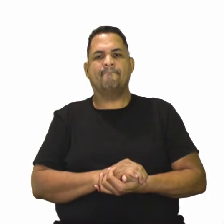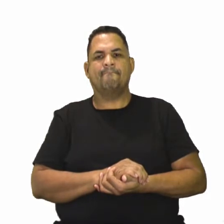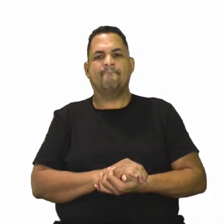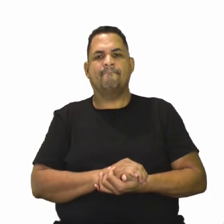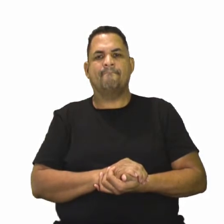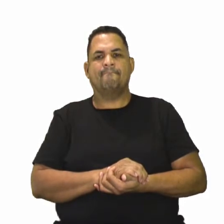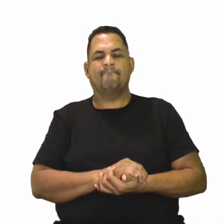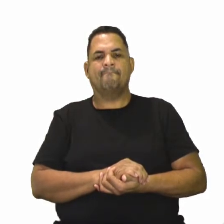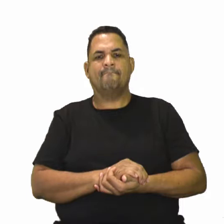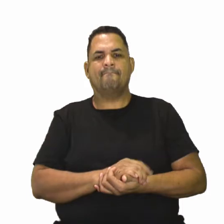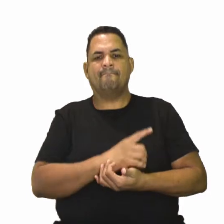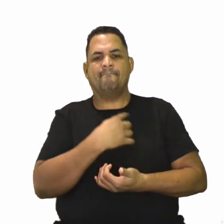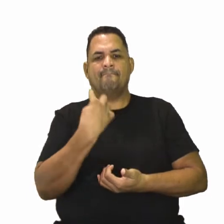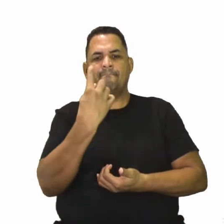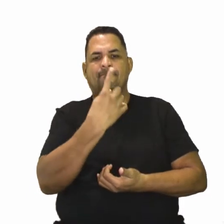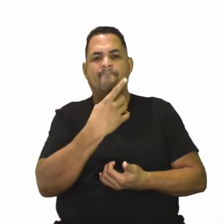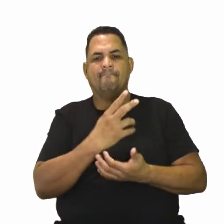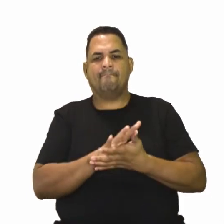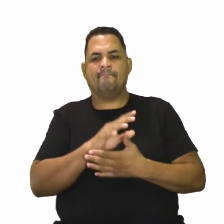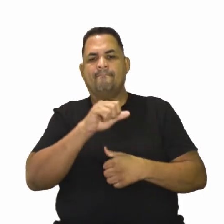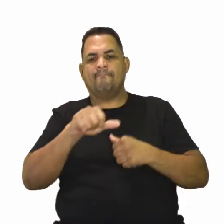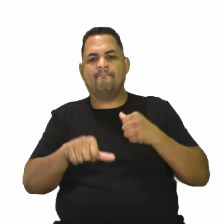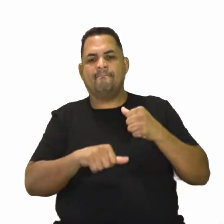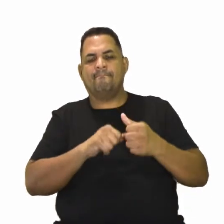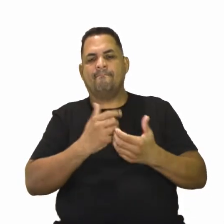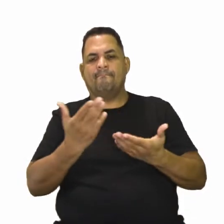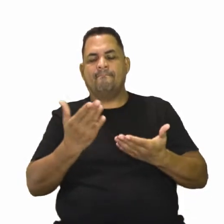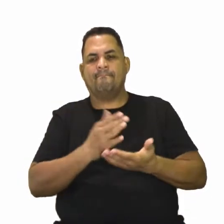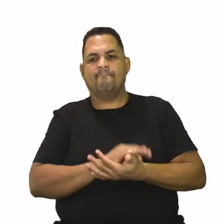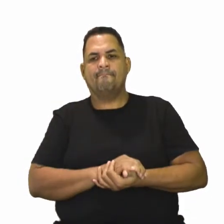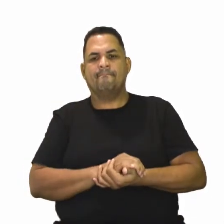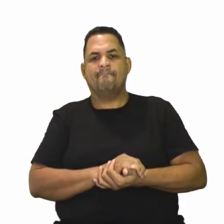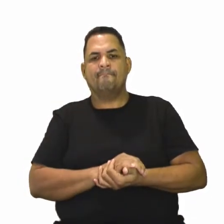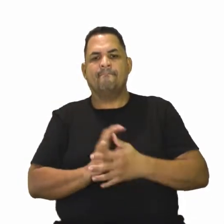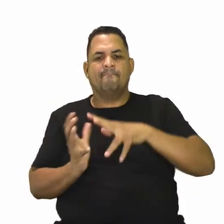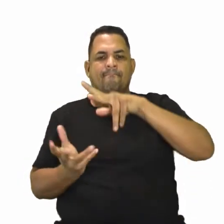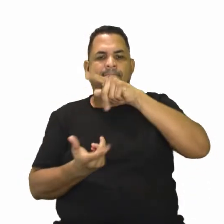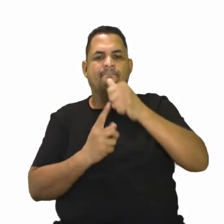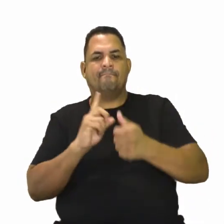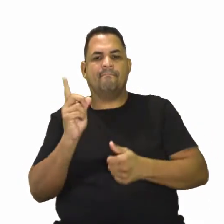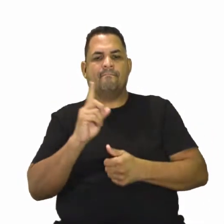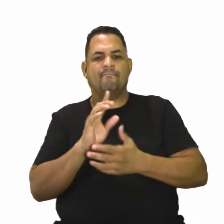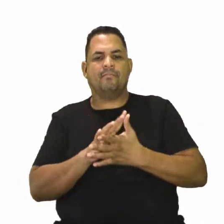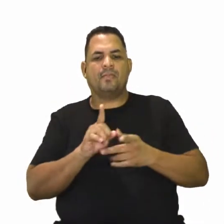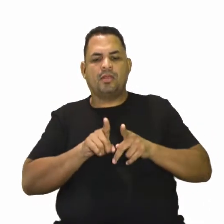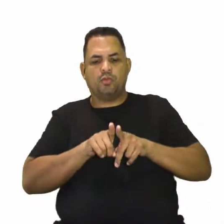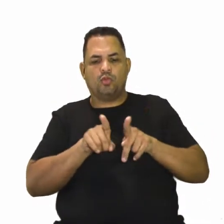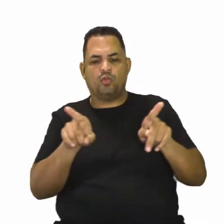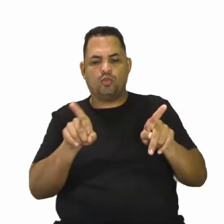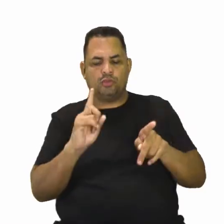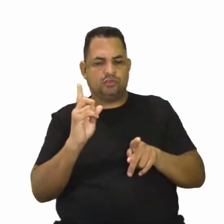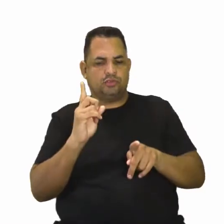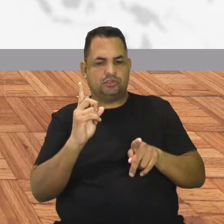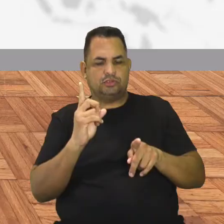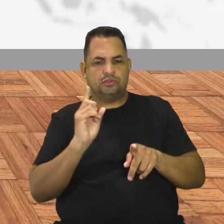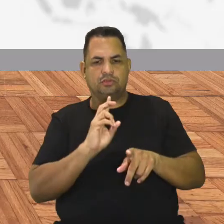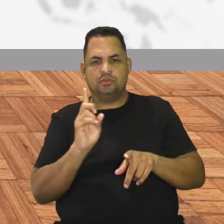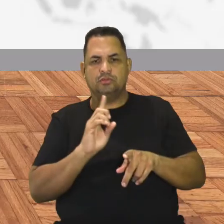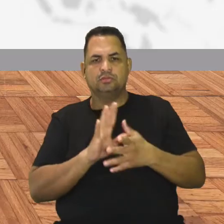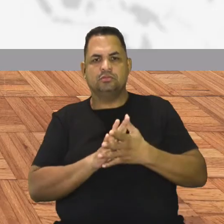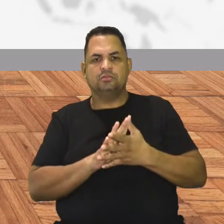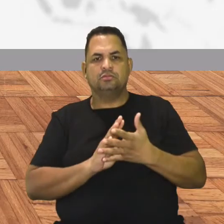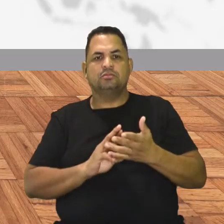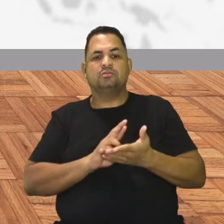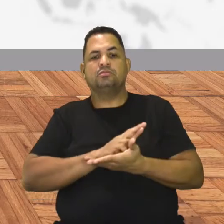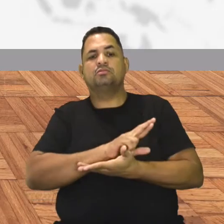Tá? Então, nós temos aqui essa mudança de transformação. O mundo agora ele não é mais bipolar. Ele não é mais bipolar. Ele